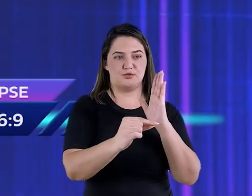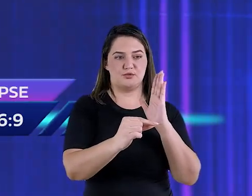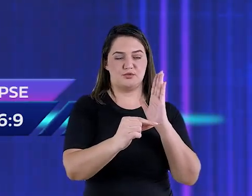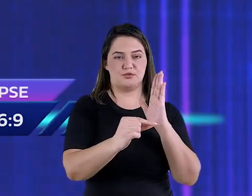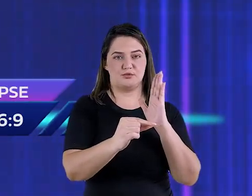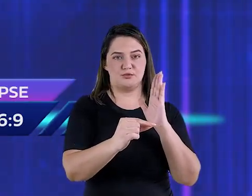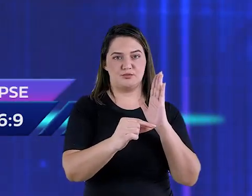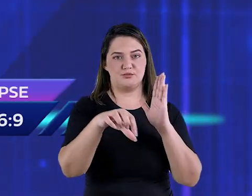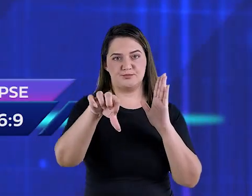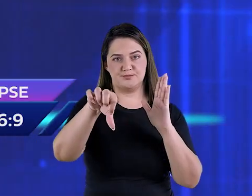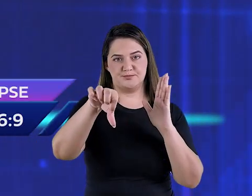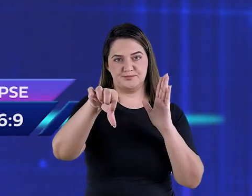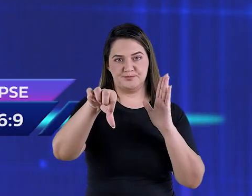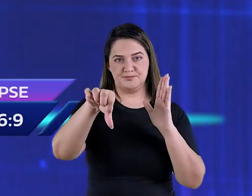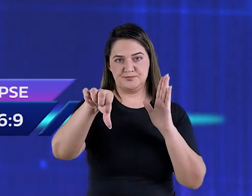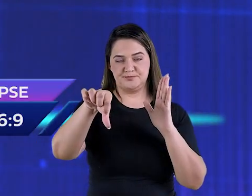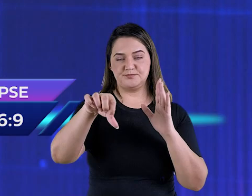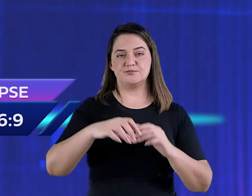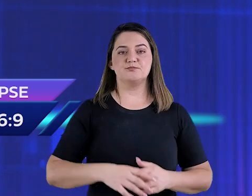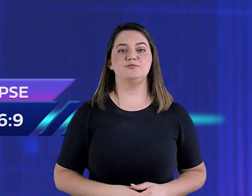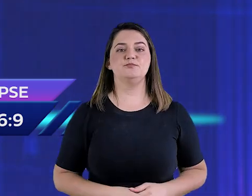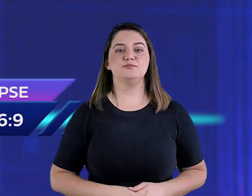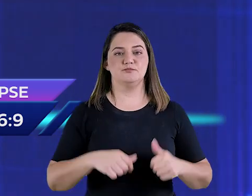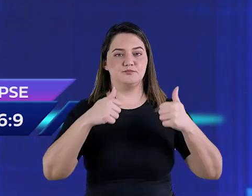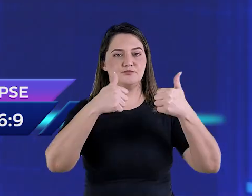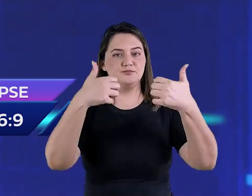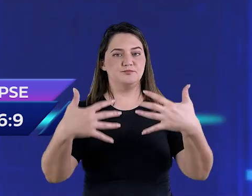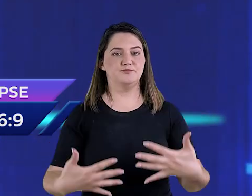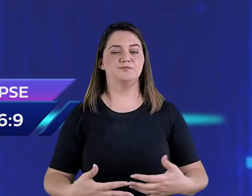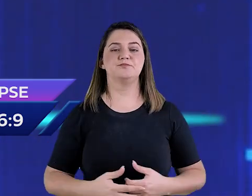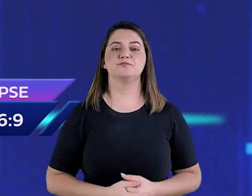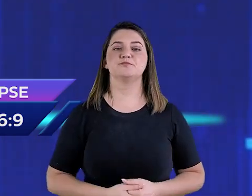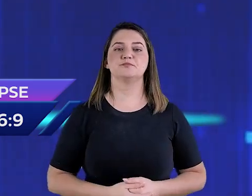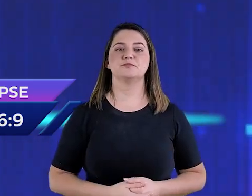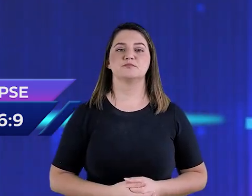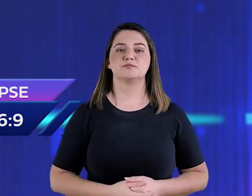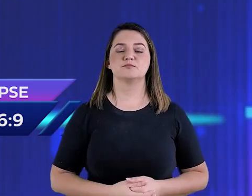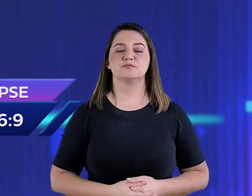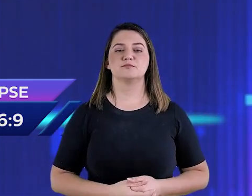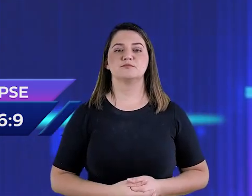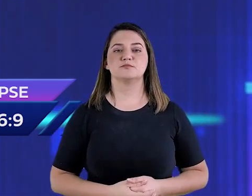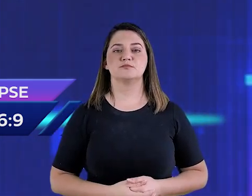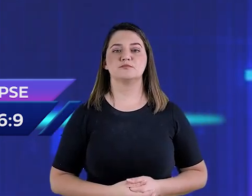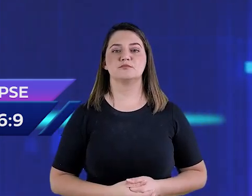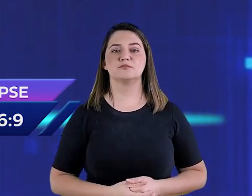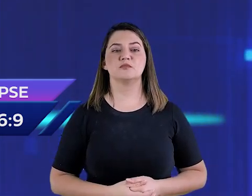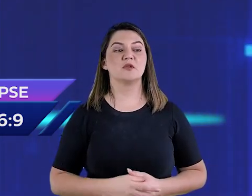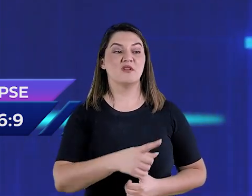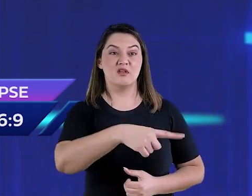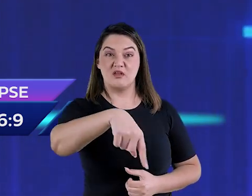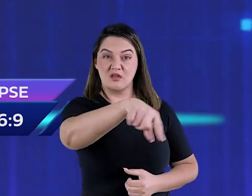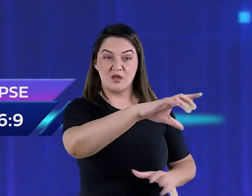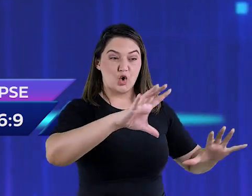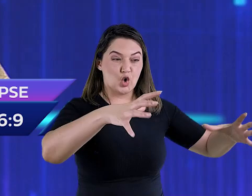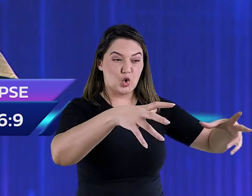versículo 9. Diz assim, olha, já no meio do versículo, blasfemaram o